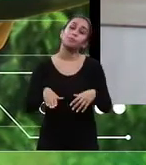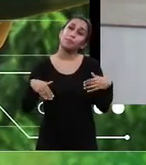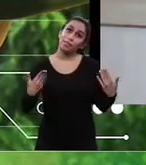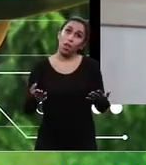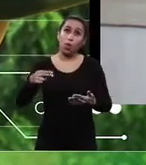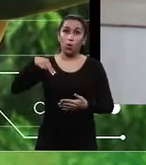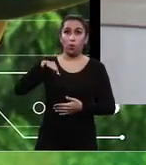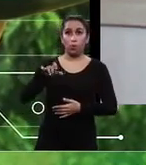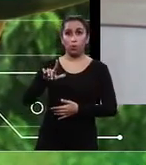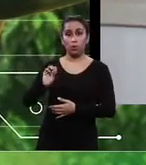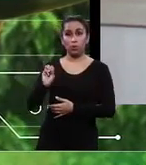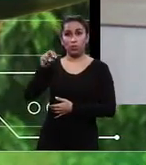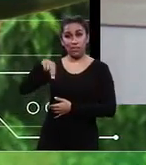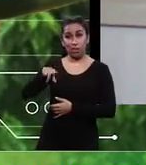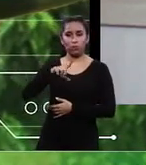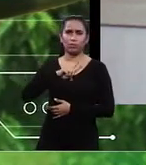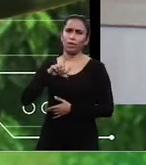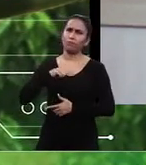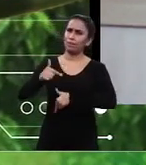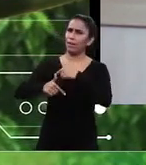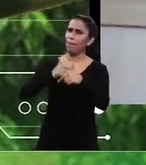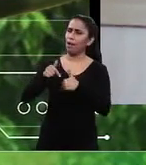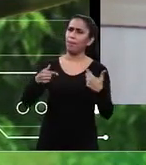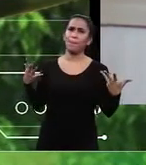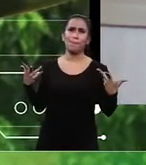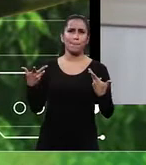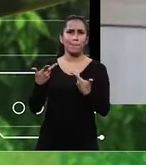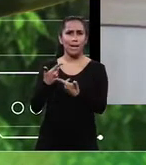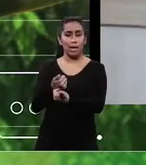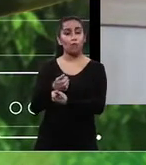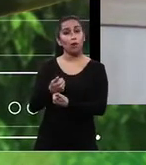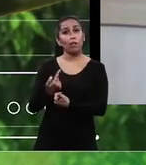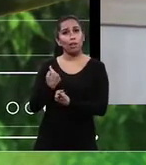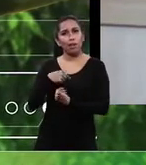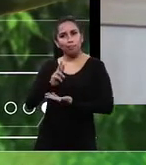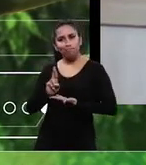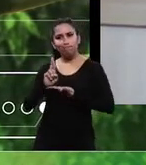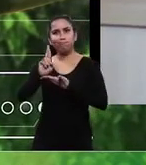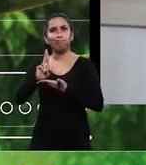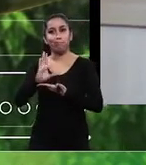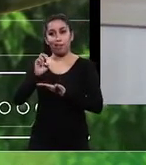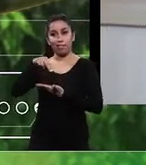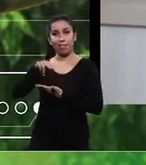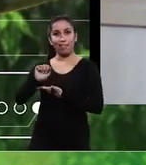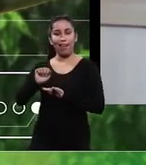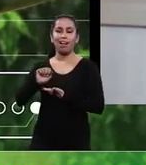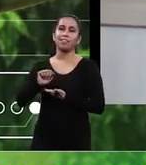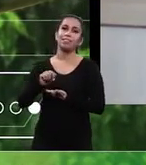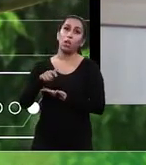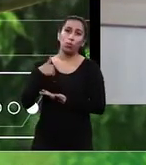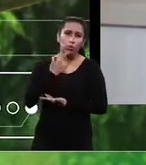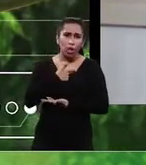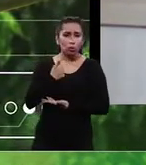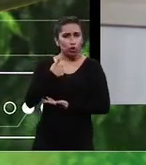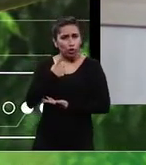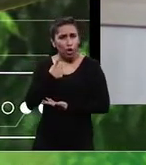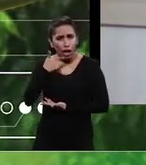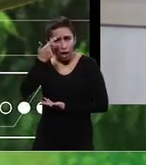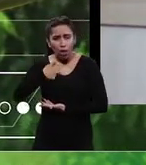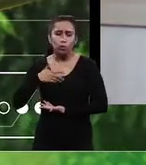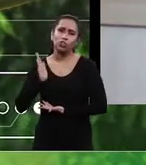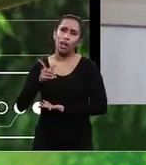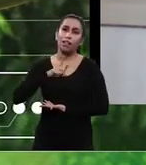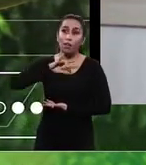que faz um belíssimo trabalho frente à CNA aí, tive a oportunidade de já fazer parte de